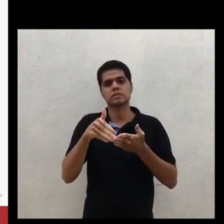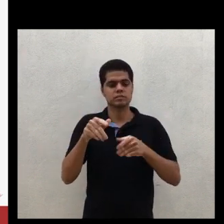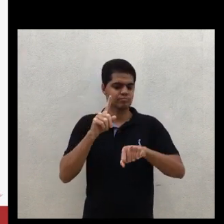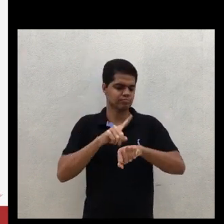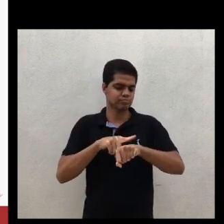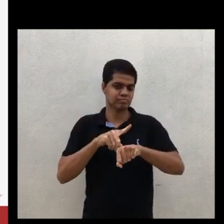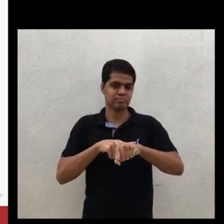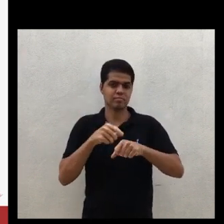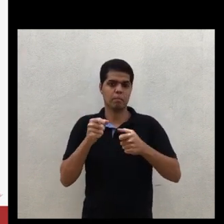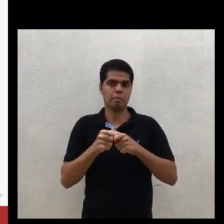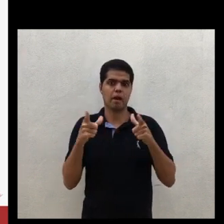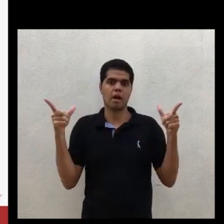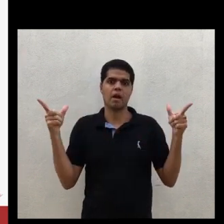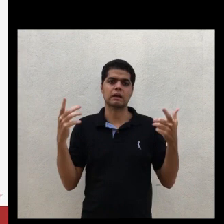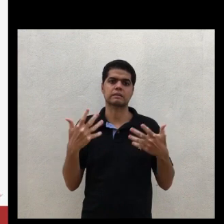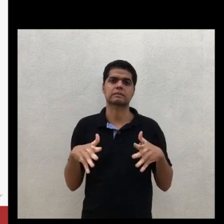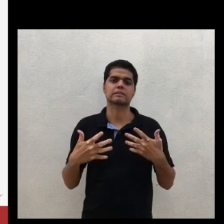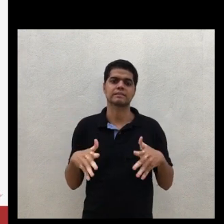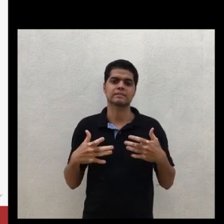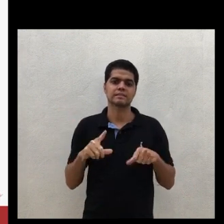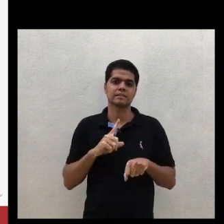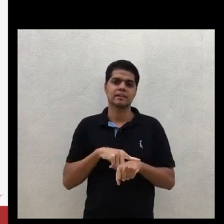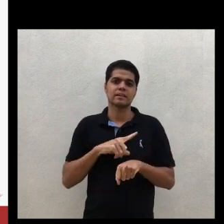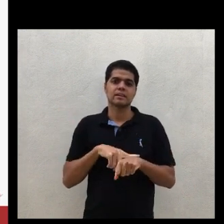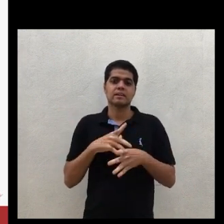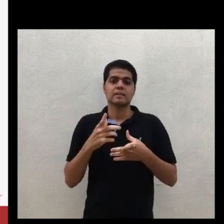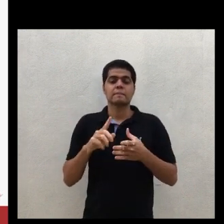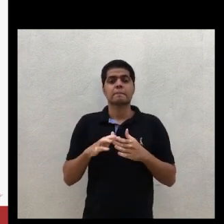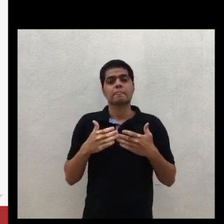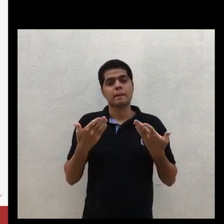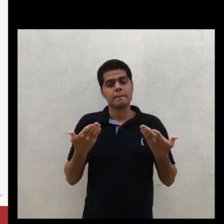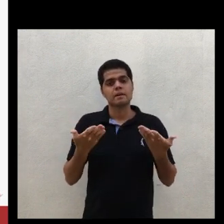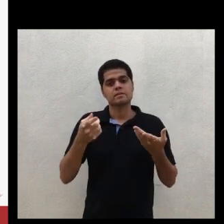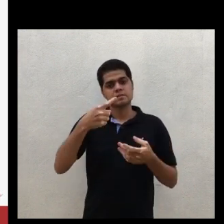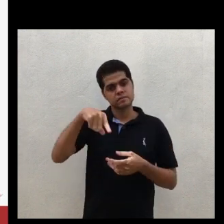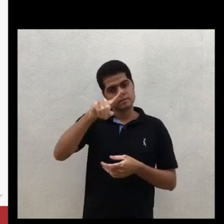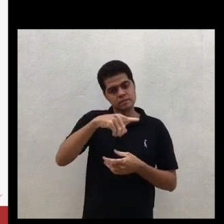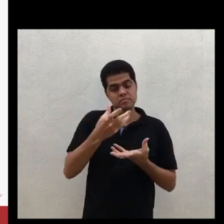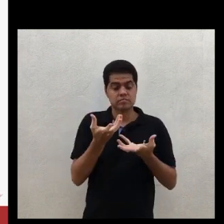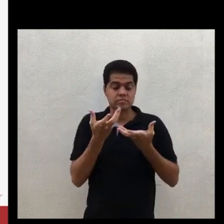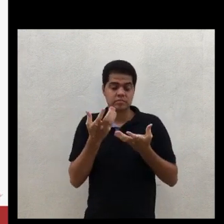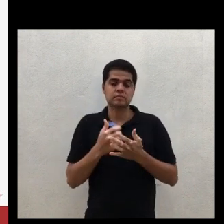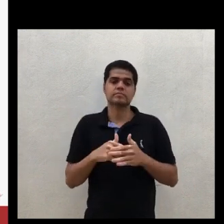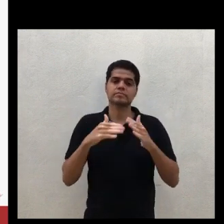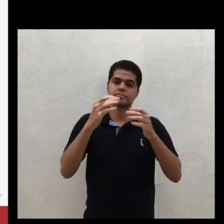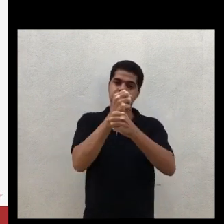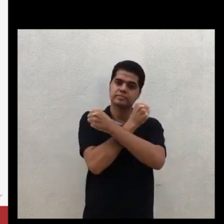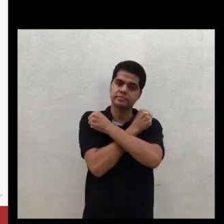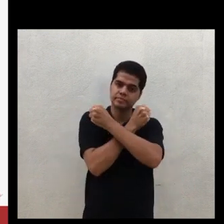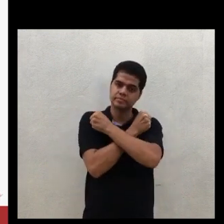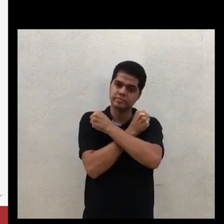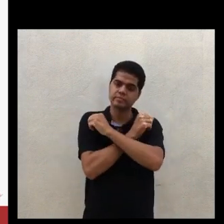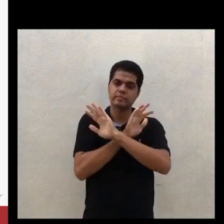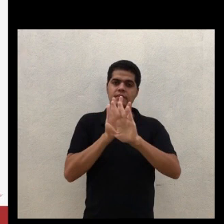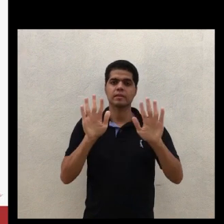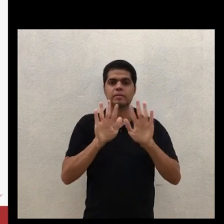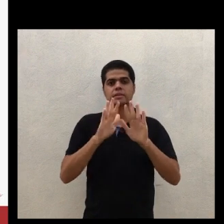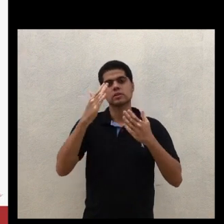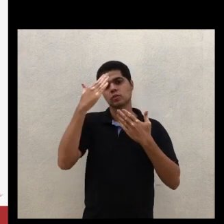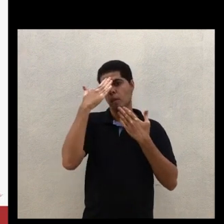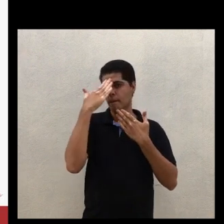se eu extrapolei meu tempo, acho que não, acho que eu estou no limite do tempo, tá? Mas fico às ordens aí. Um abraço para todos